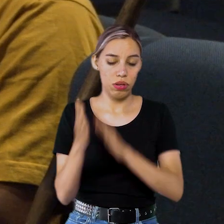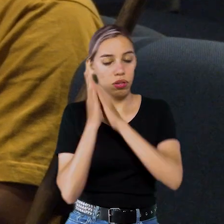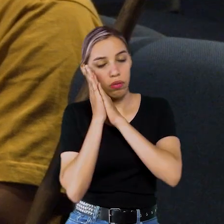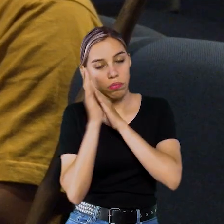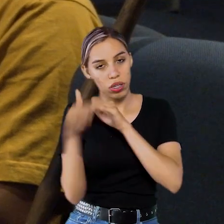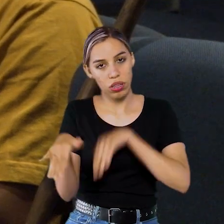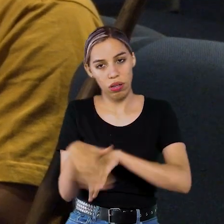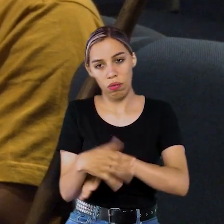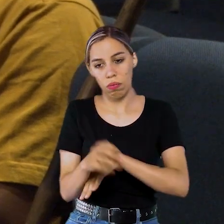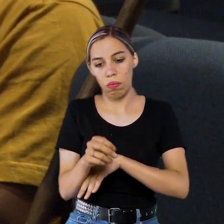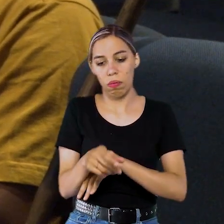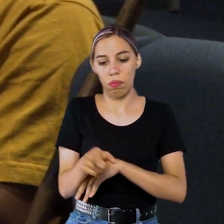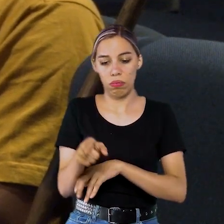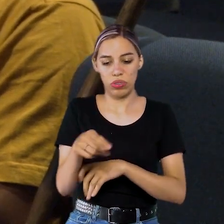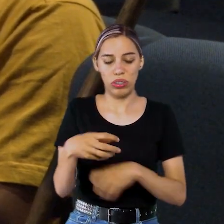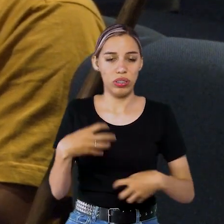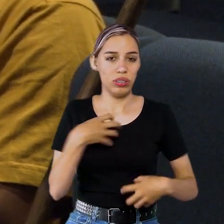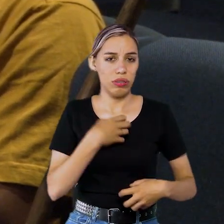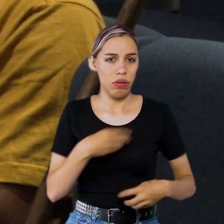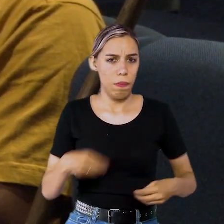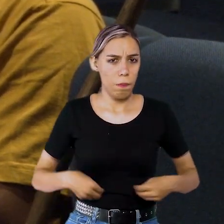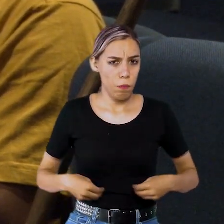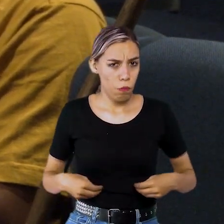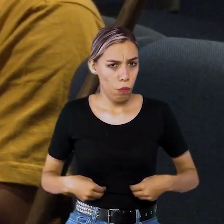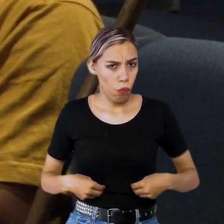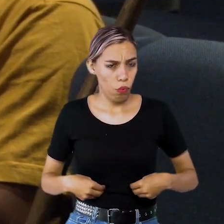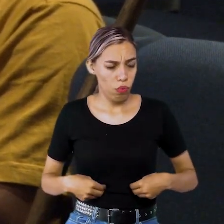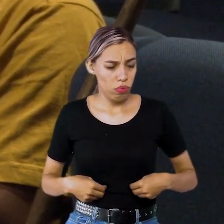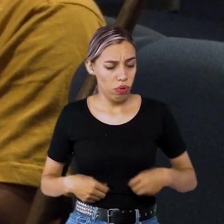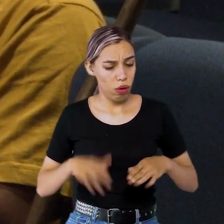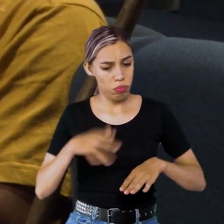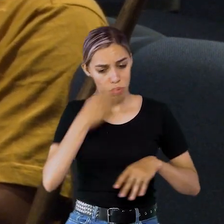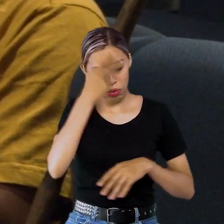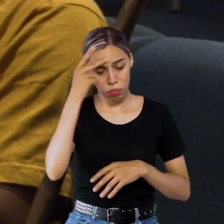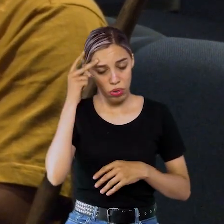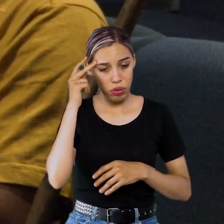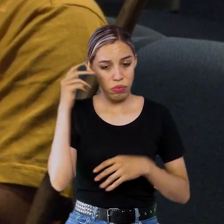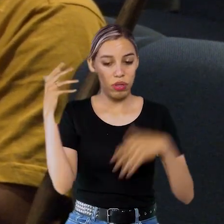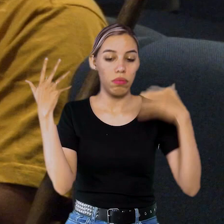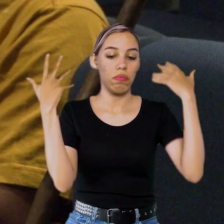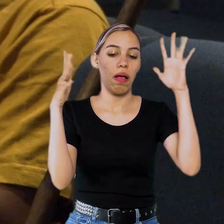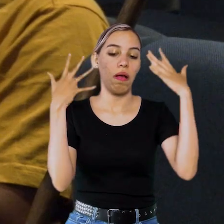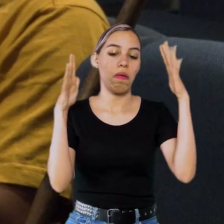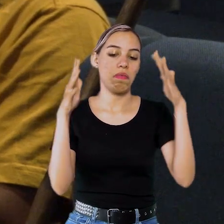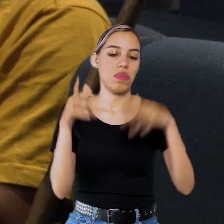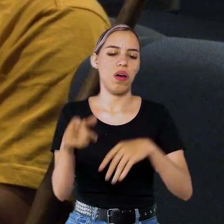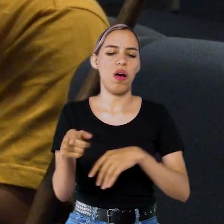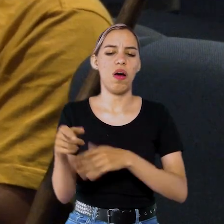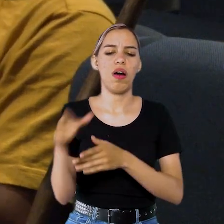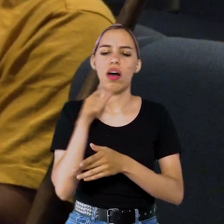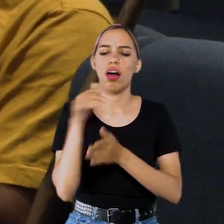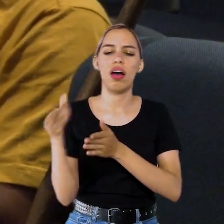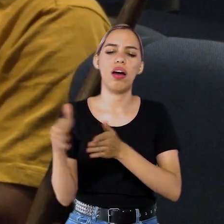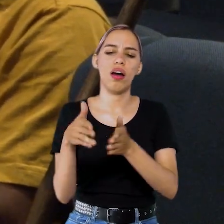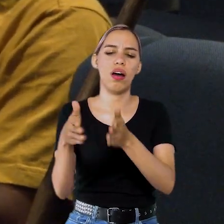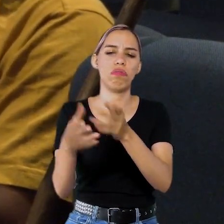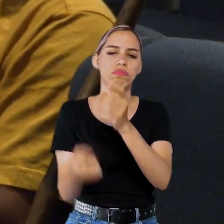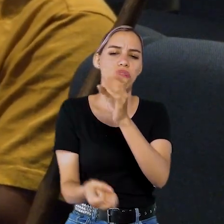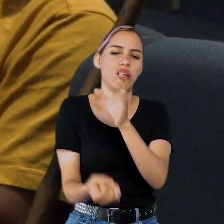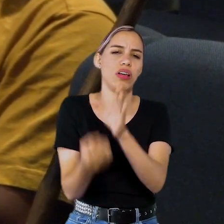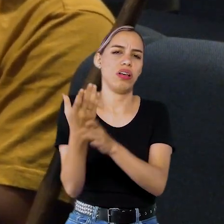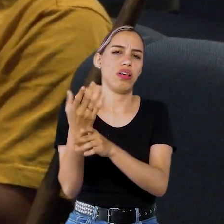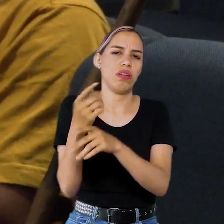Acha normal que, né, e alguns parabenizam que o Rio Pinheiros está sendo despoluído, onde fizeram uma roda